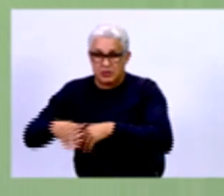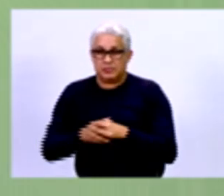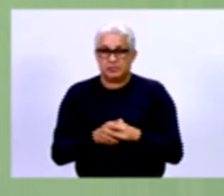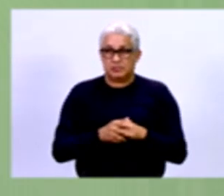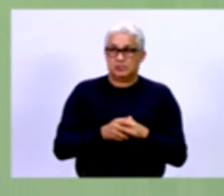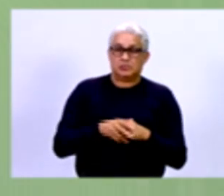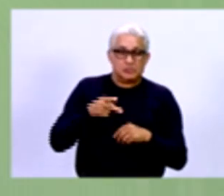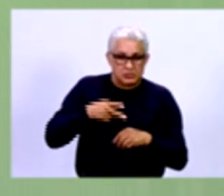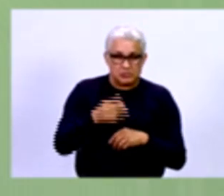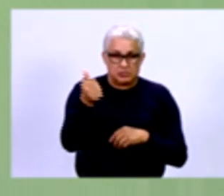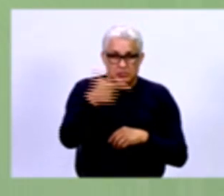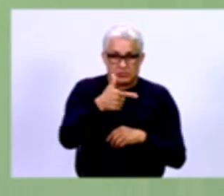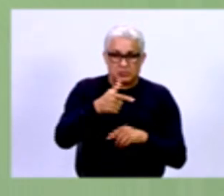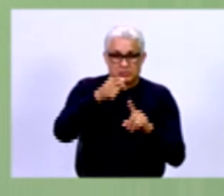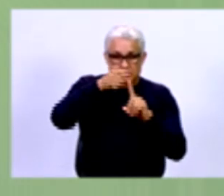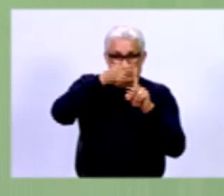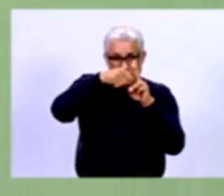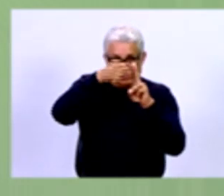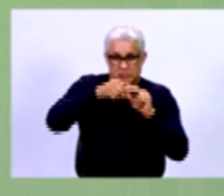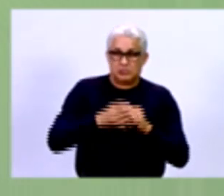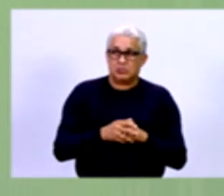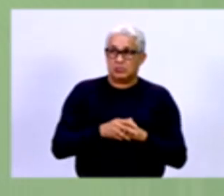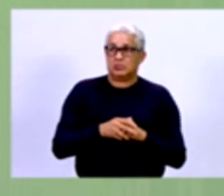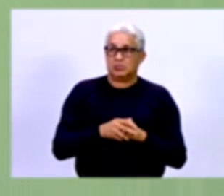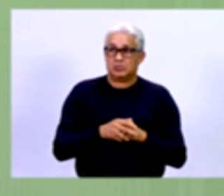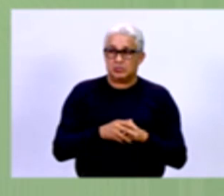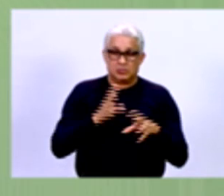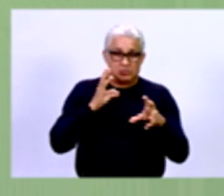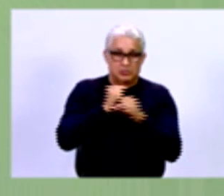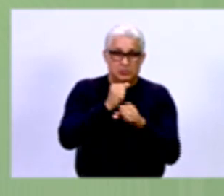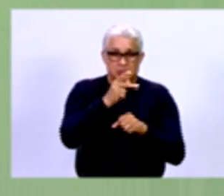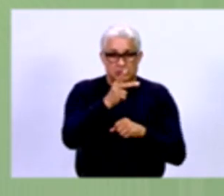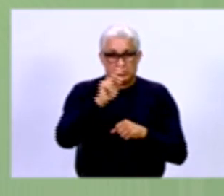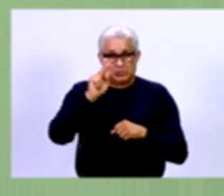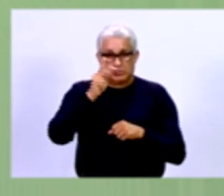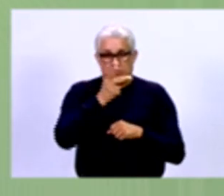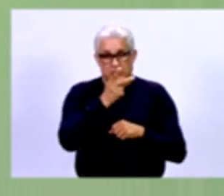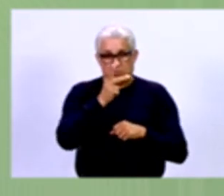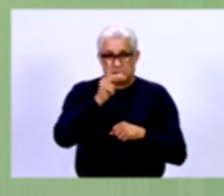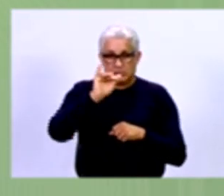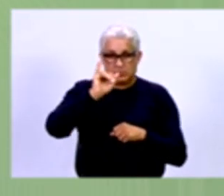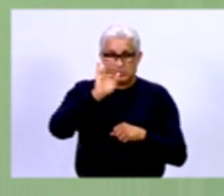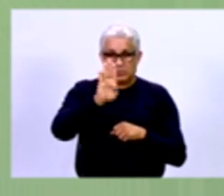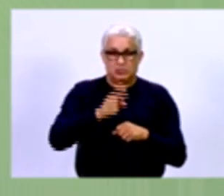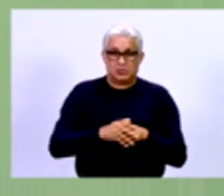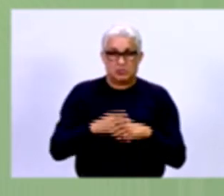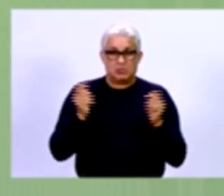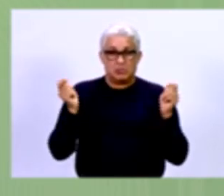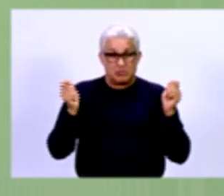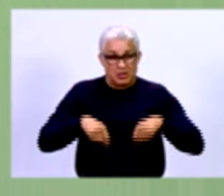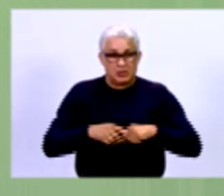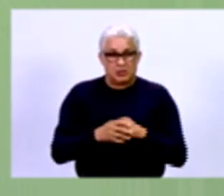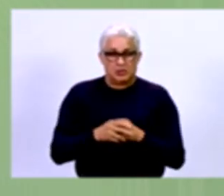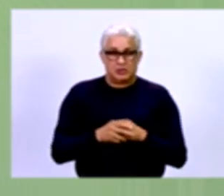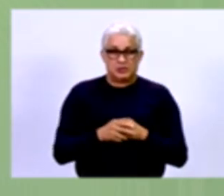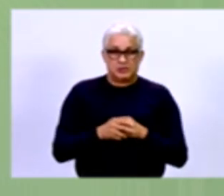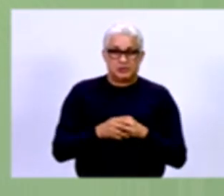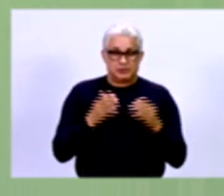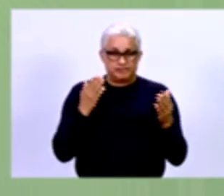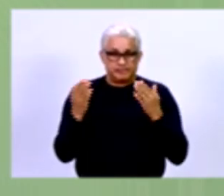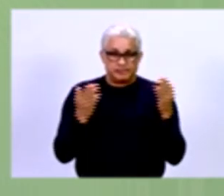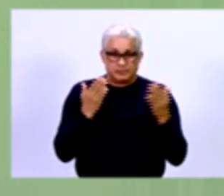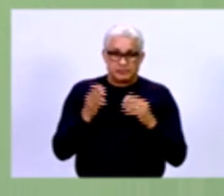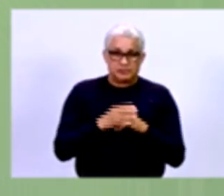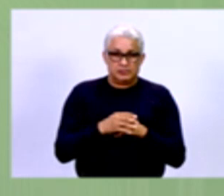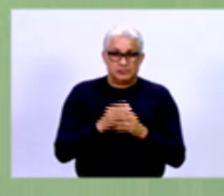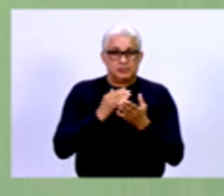Ainda sobre o PIB, o cálculo do PIB, ele permite ser analisado